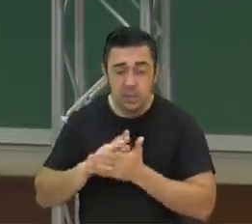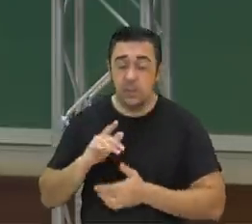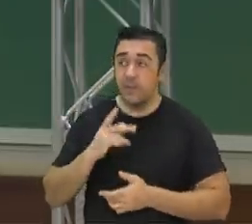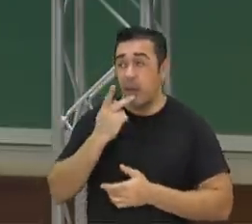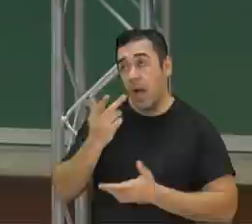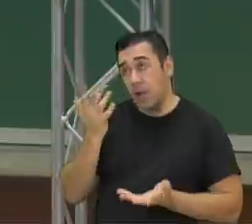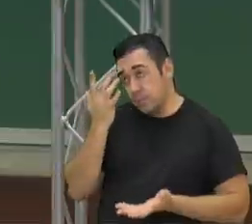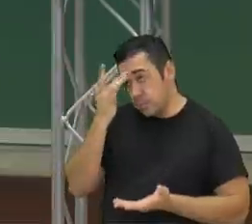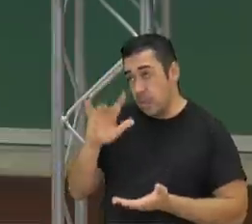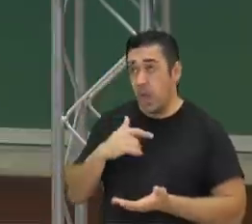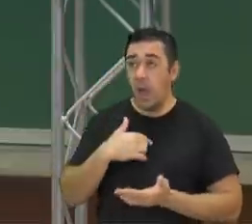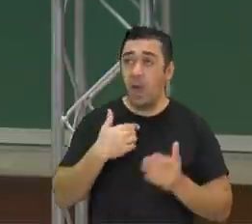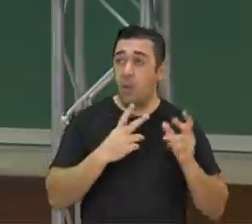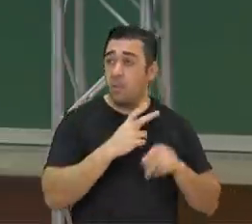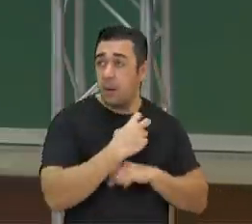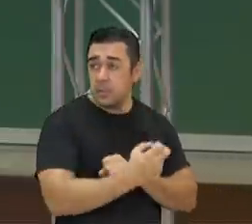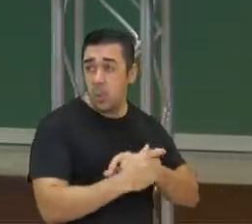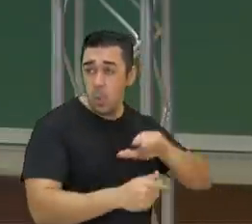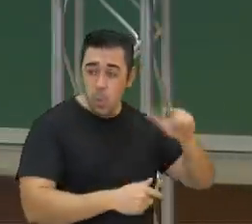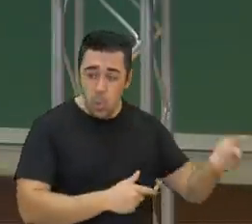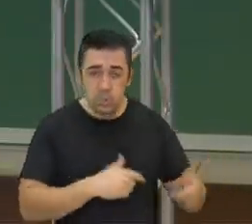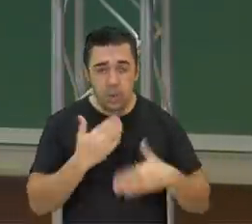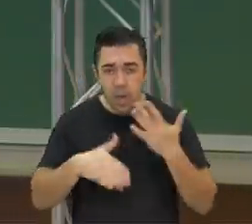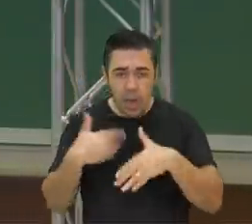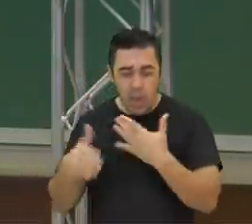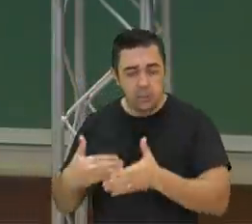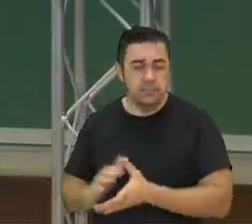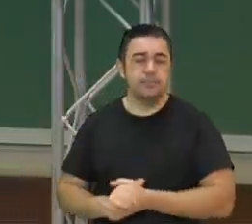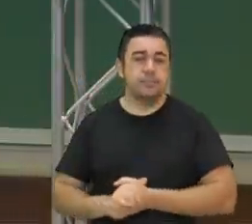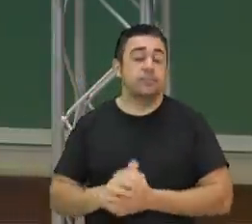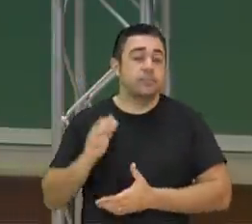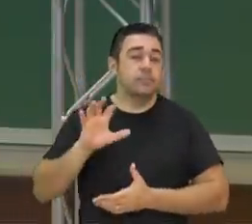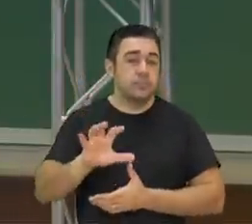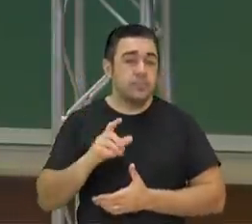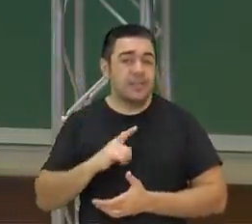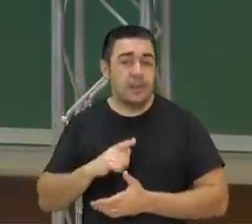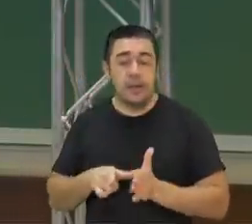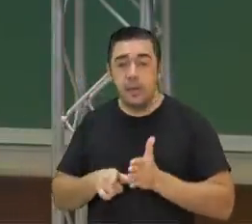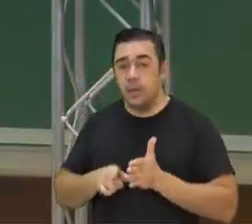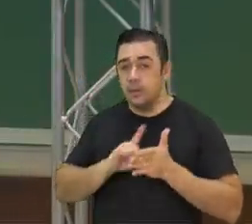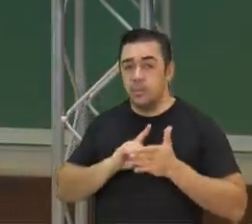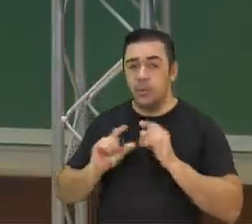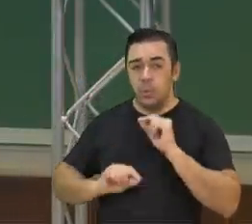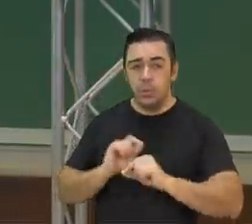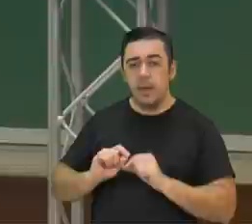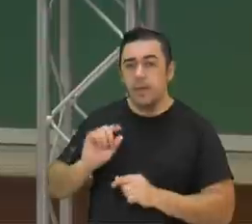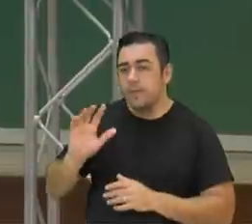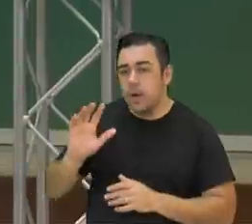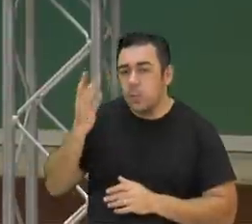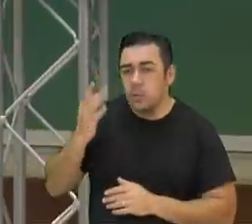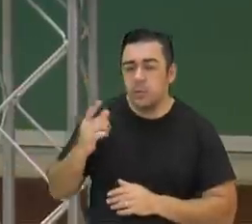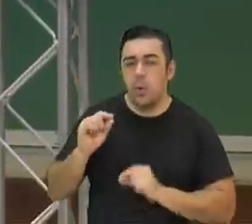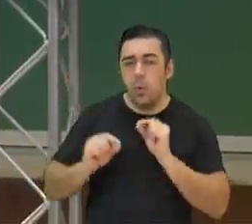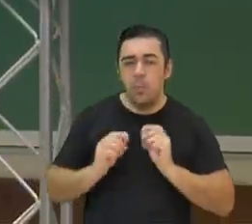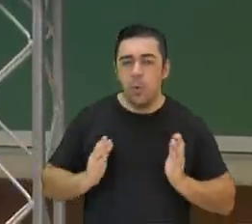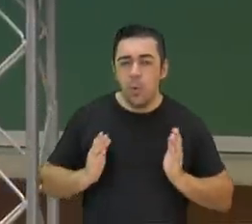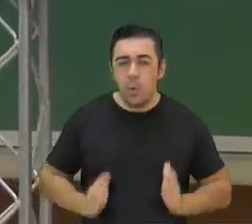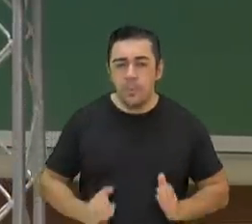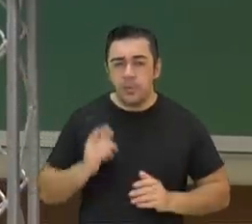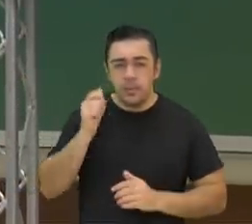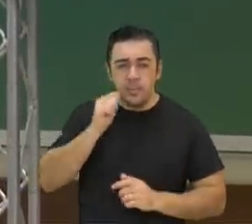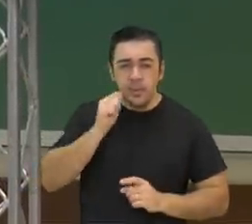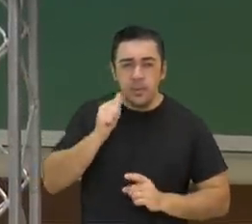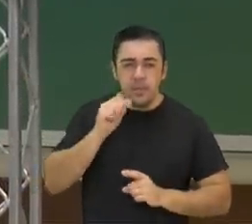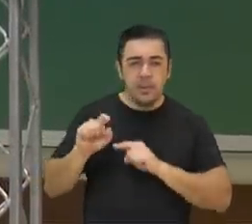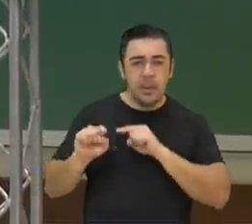Né? Então, a gente já tem aqui uma espécie de antecipação do comportamento da